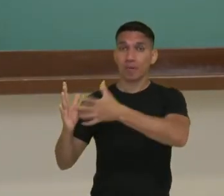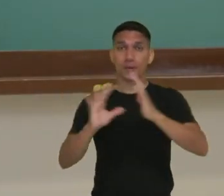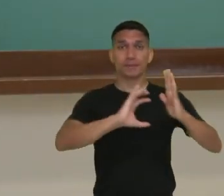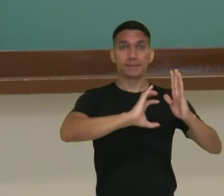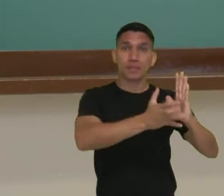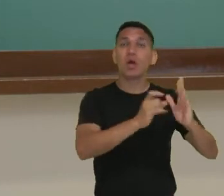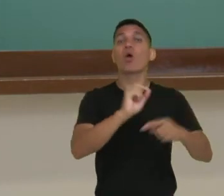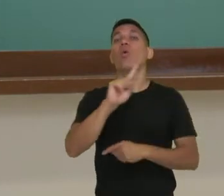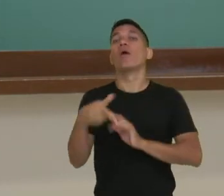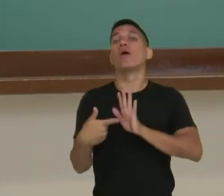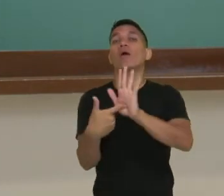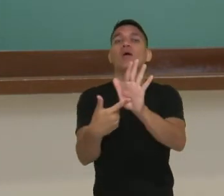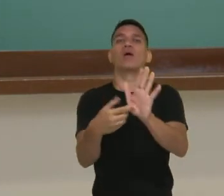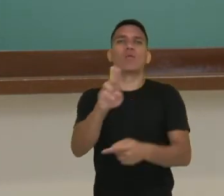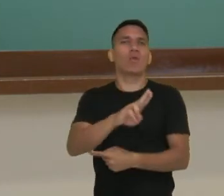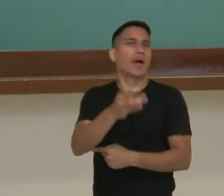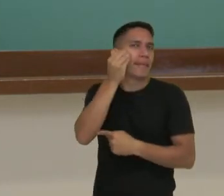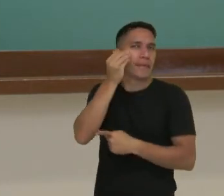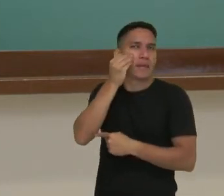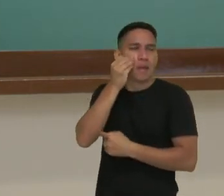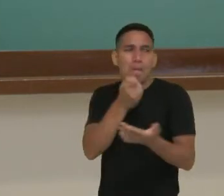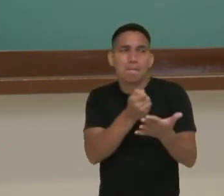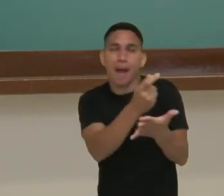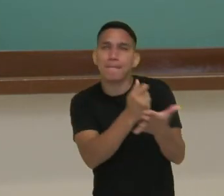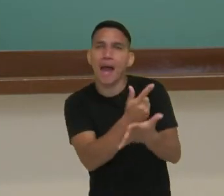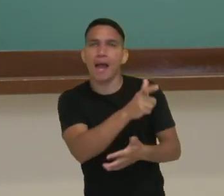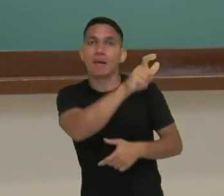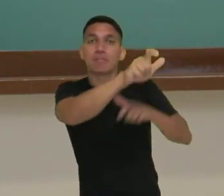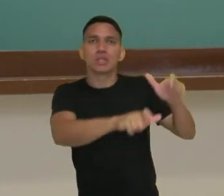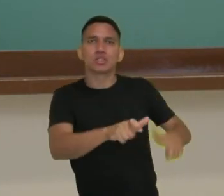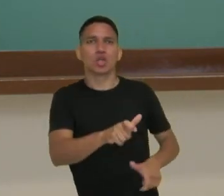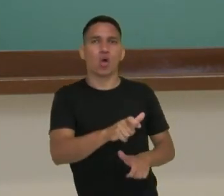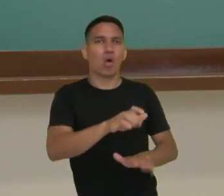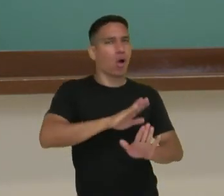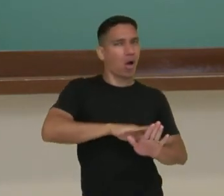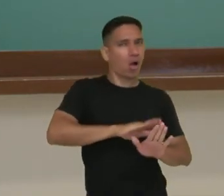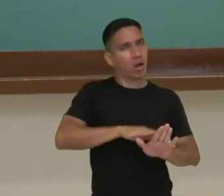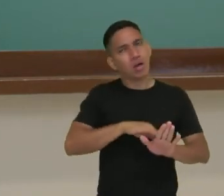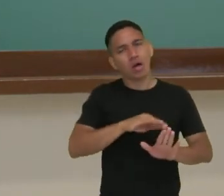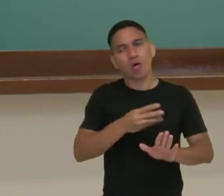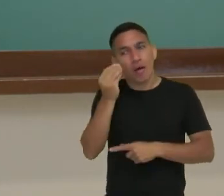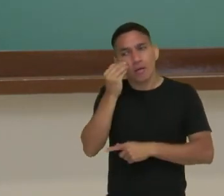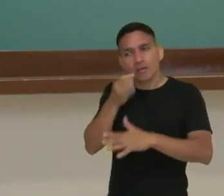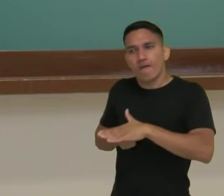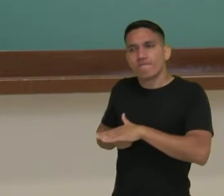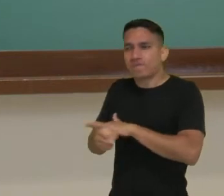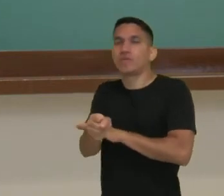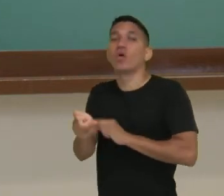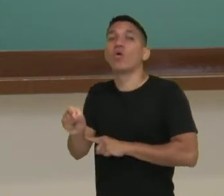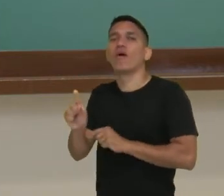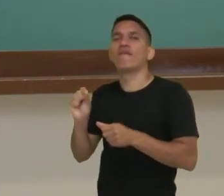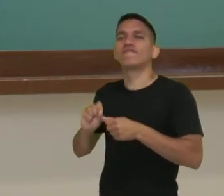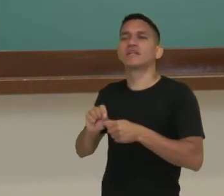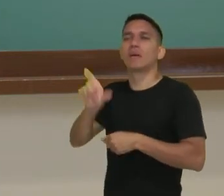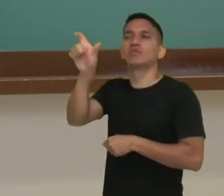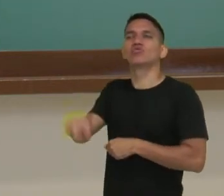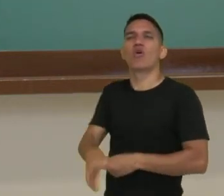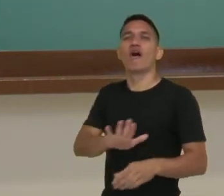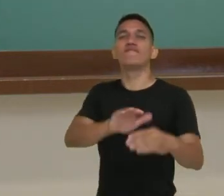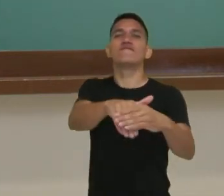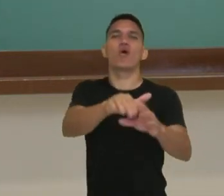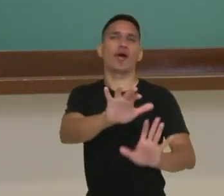eles contratavam pessoas para atos de violência, para forçar pessoas a votarem.